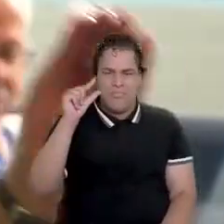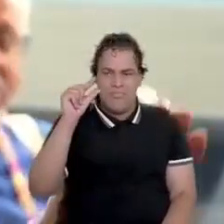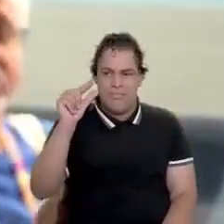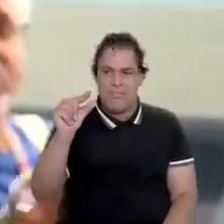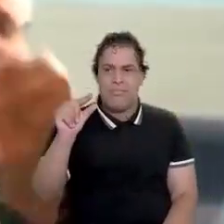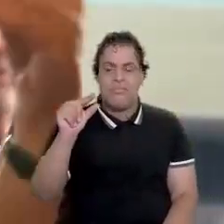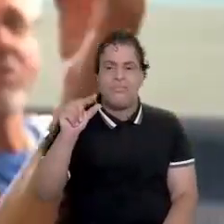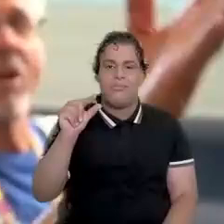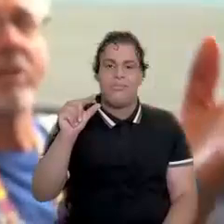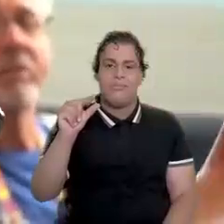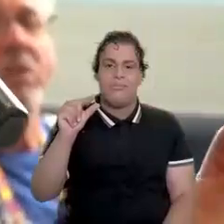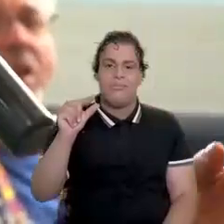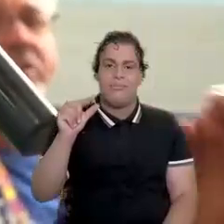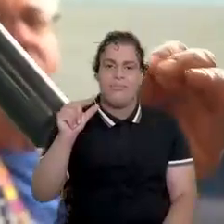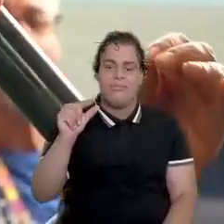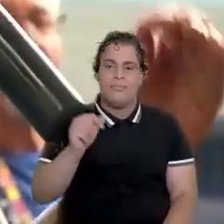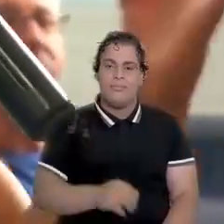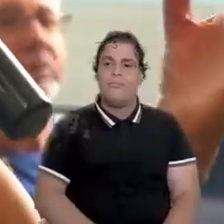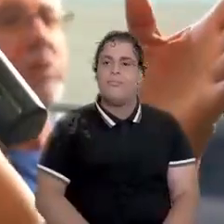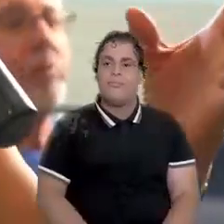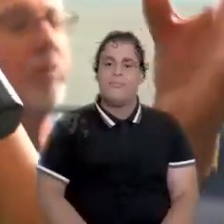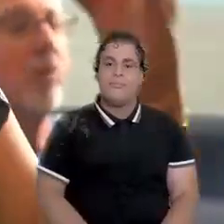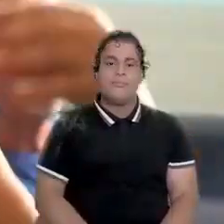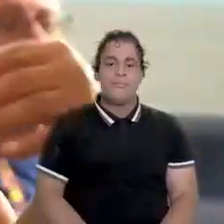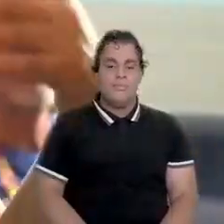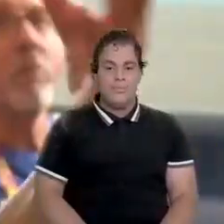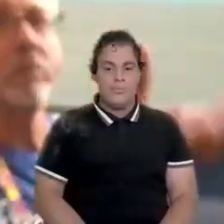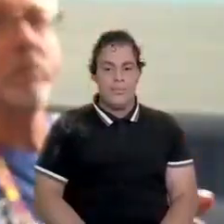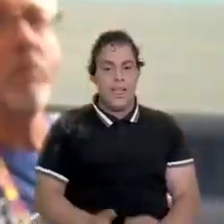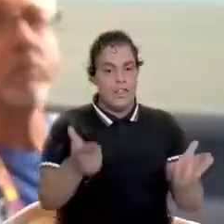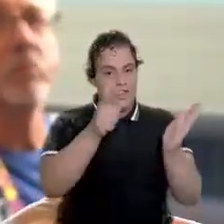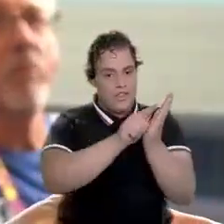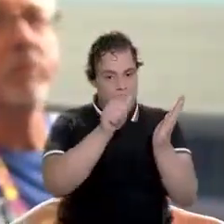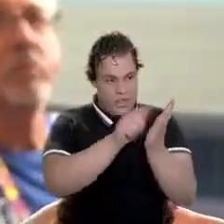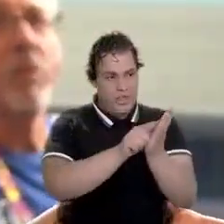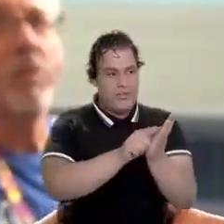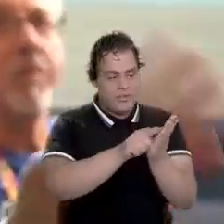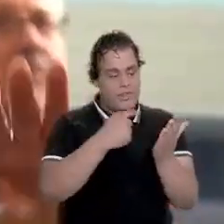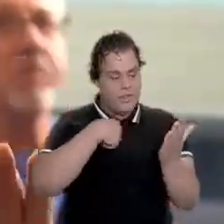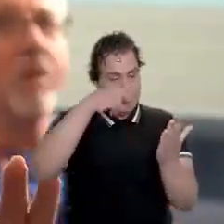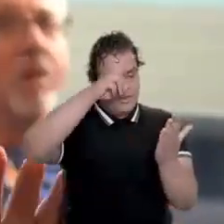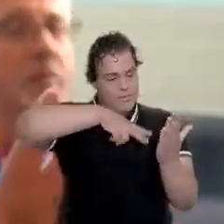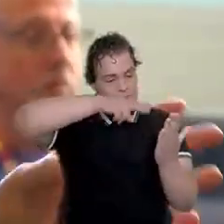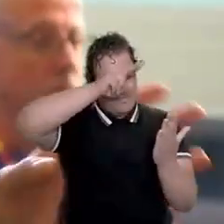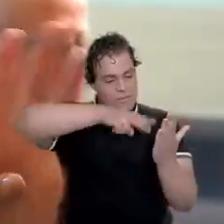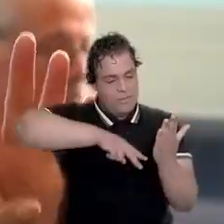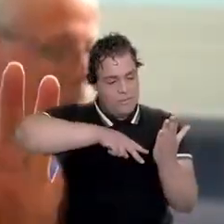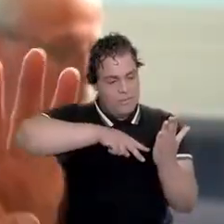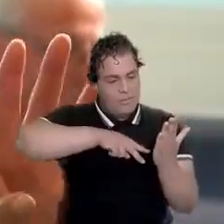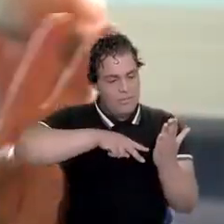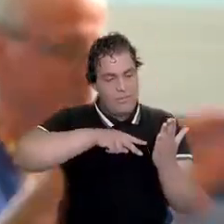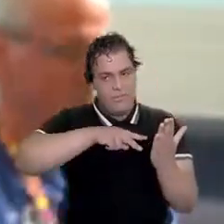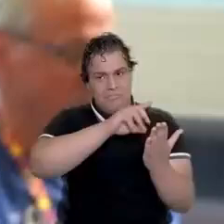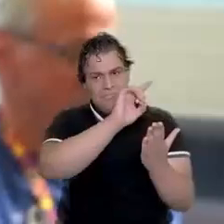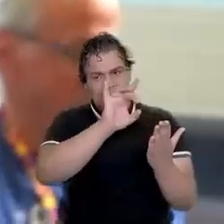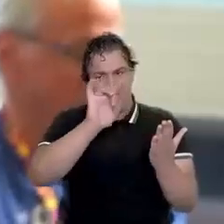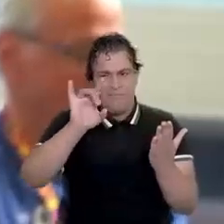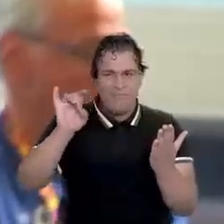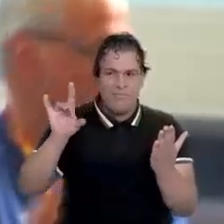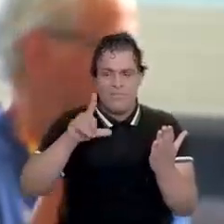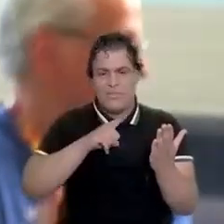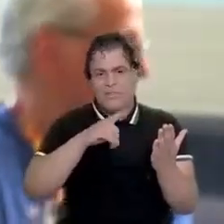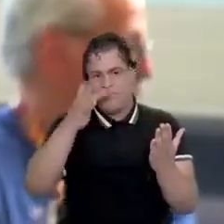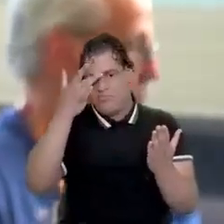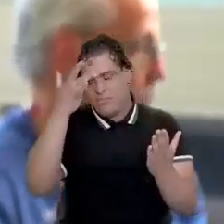Pouquíssimos chegaram ao caso de livro que eu estava lendo, né? Um ou outro, teve um